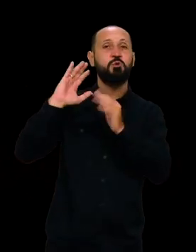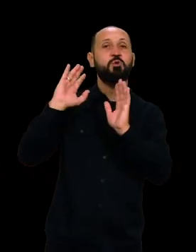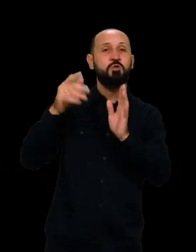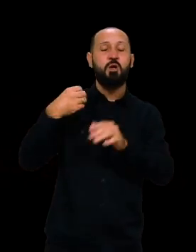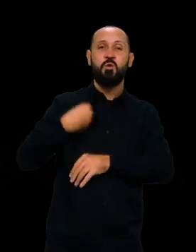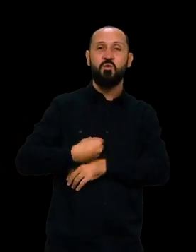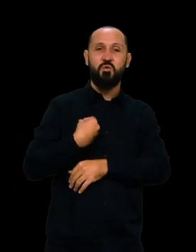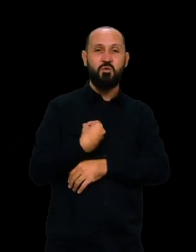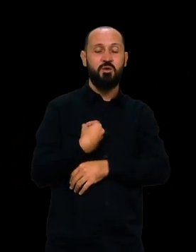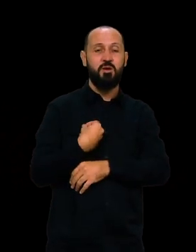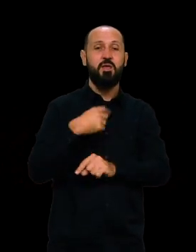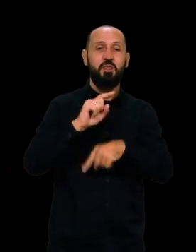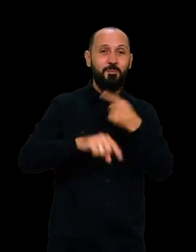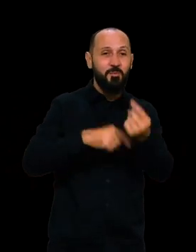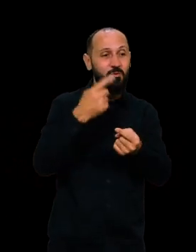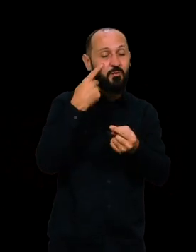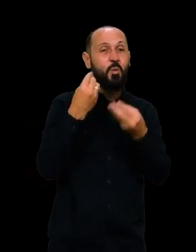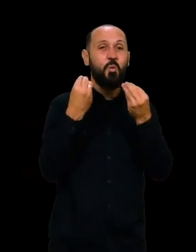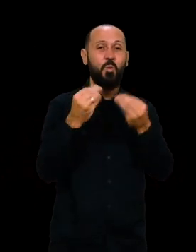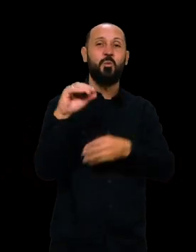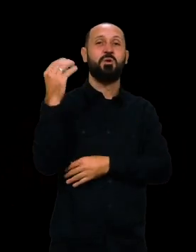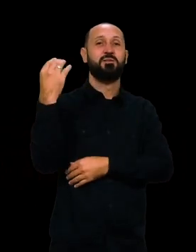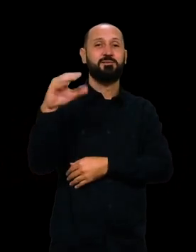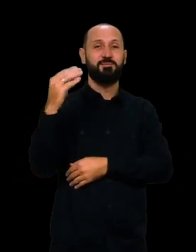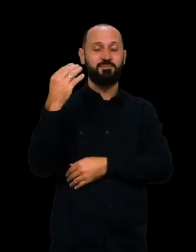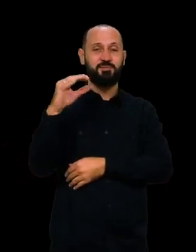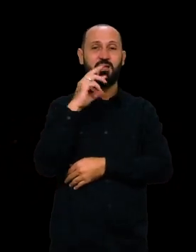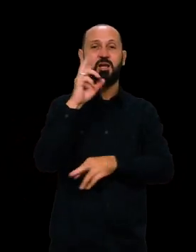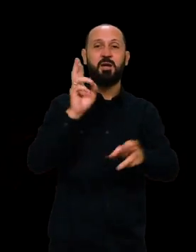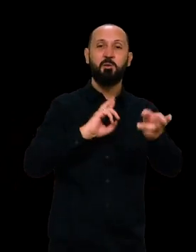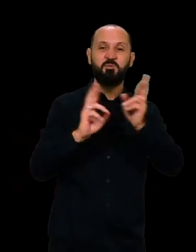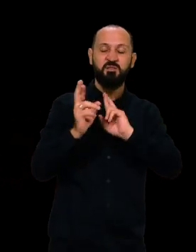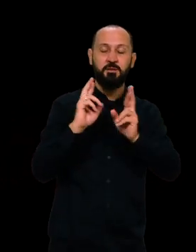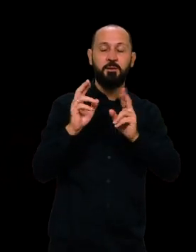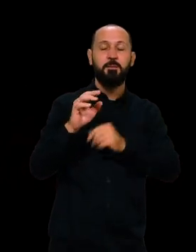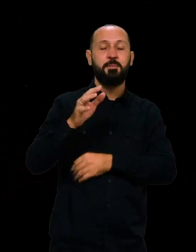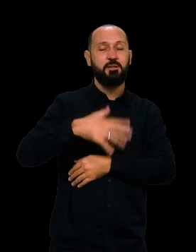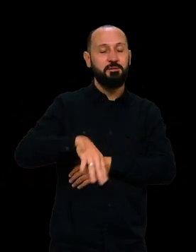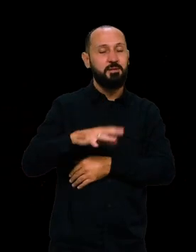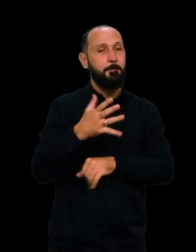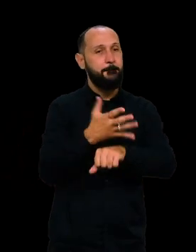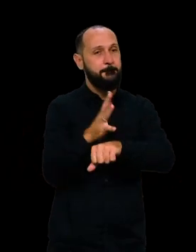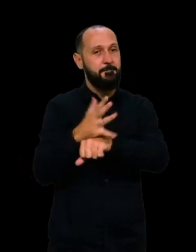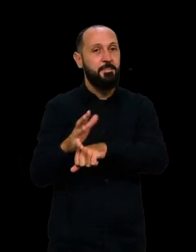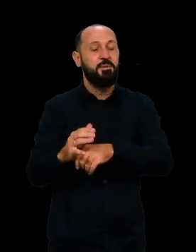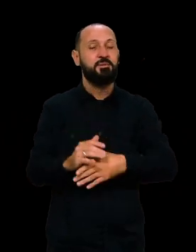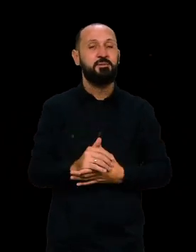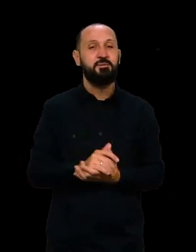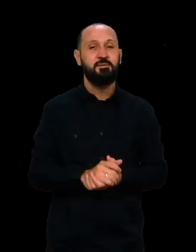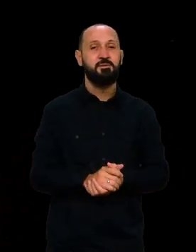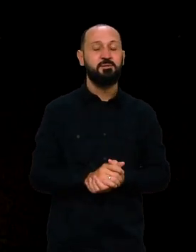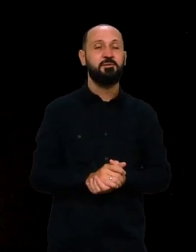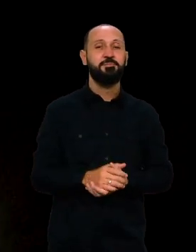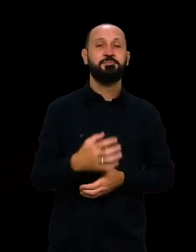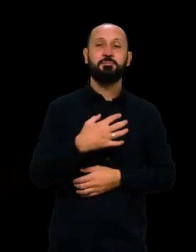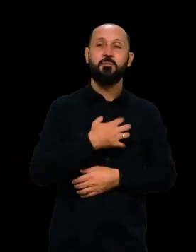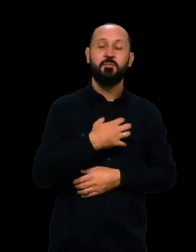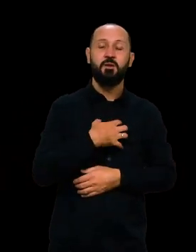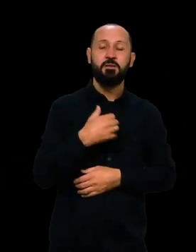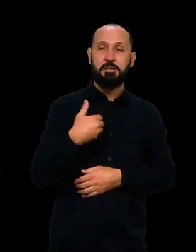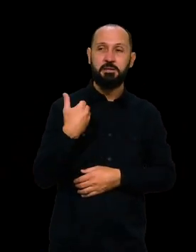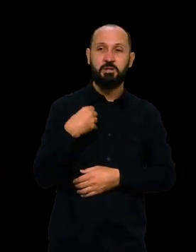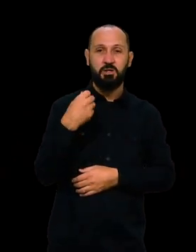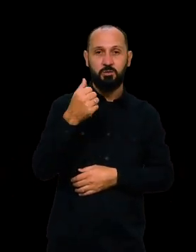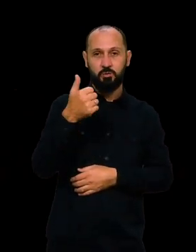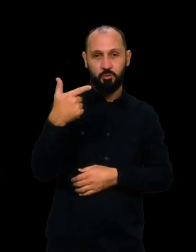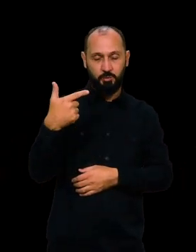Ou seja, lá atrás, eu vivi aquilo e depois eu vi como é que a ciência ela dá a resposta por meio da natureza na prática.